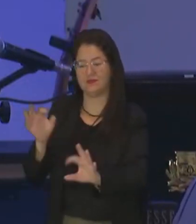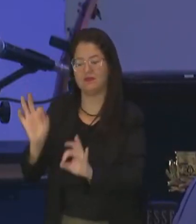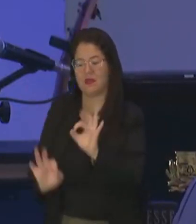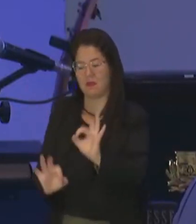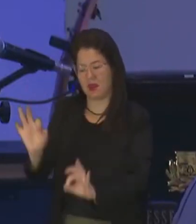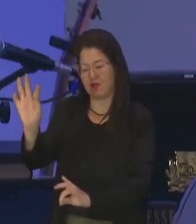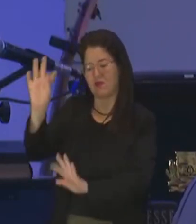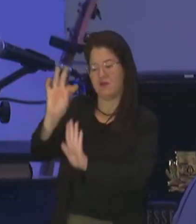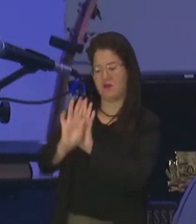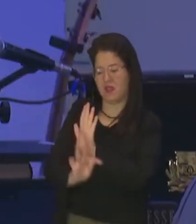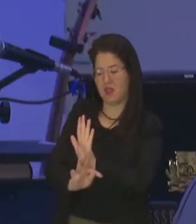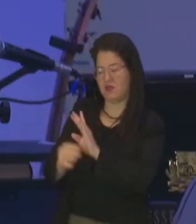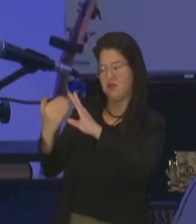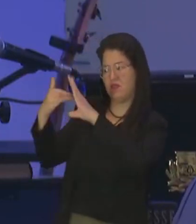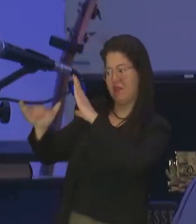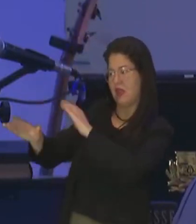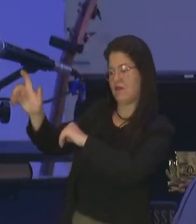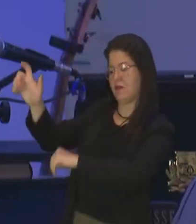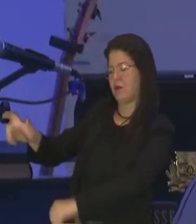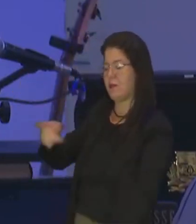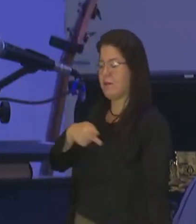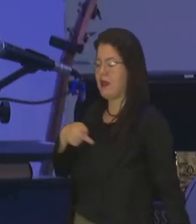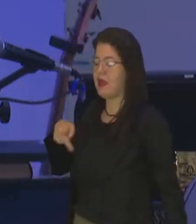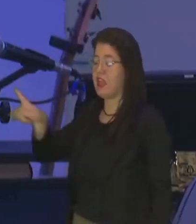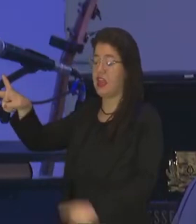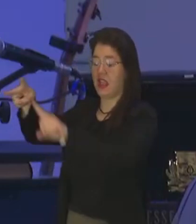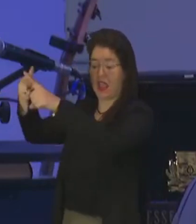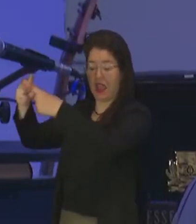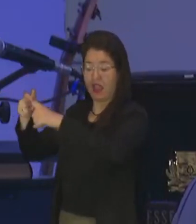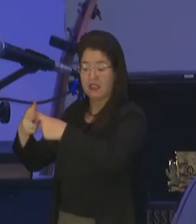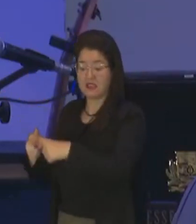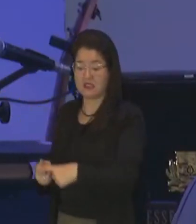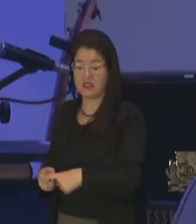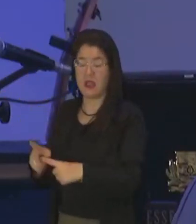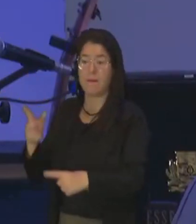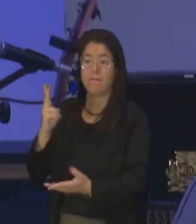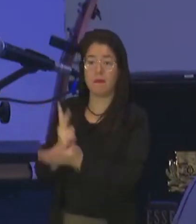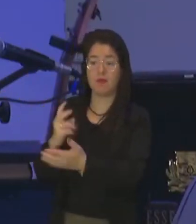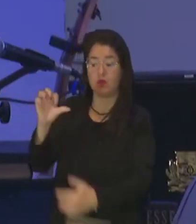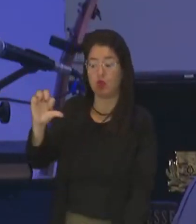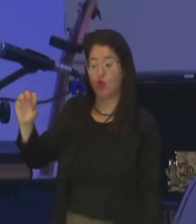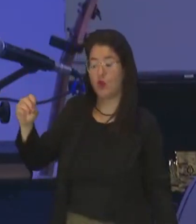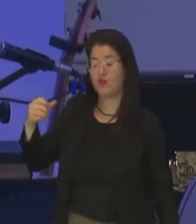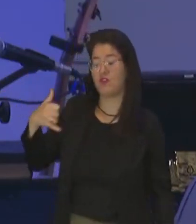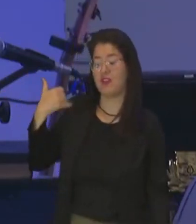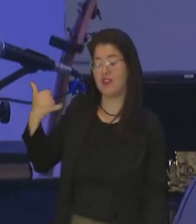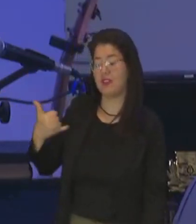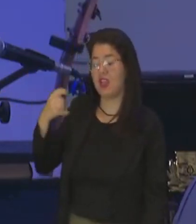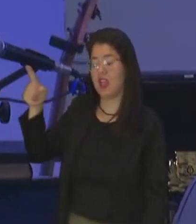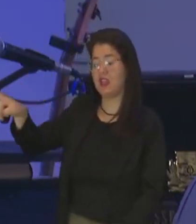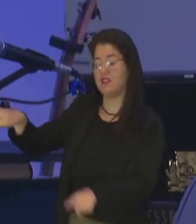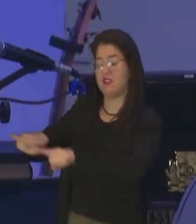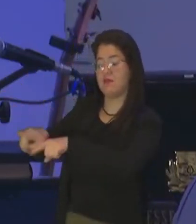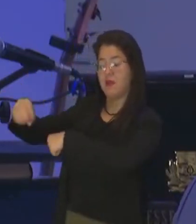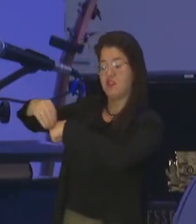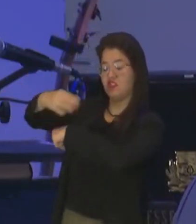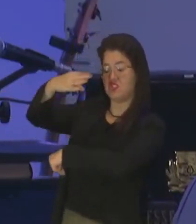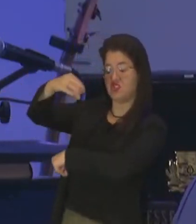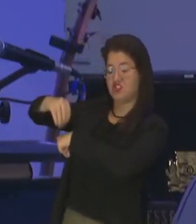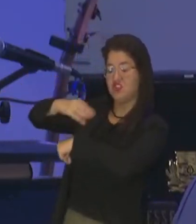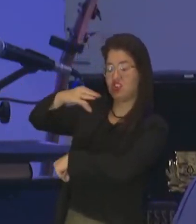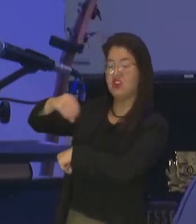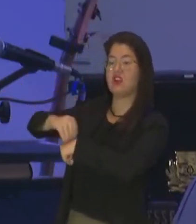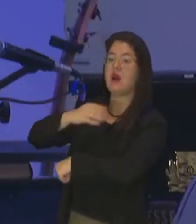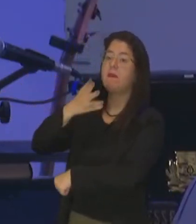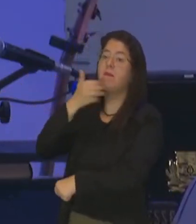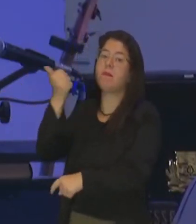preparávamos o texto, eu mandava para ele, ele ainda revisava com seus 90 anos e fazia sugestões para nós melhorarmos o